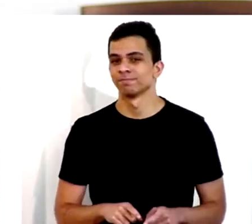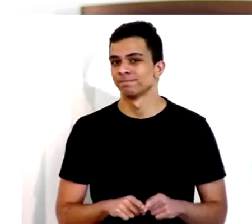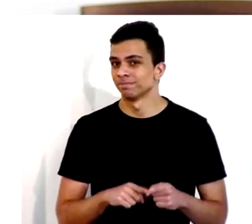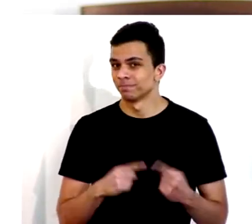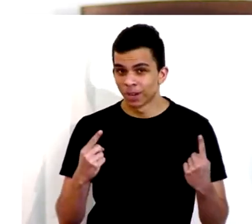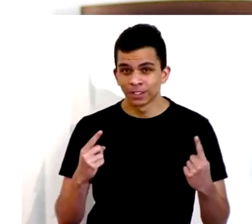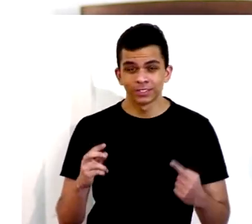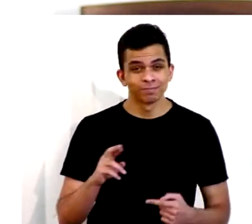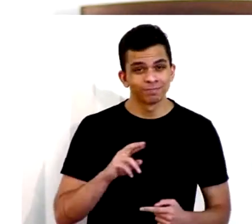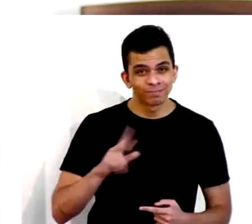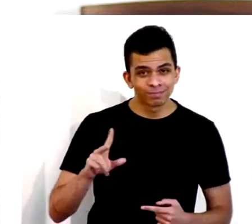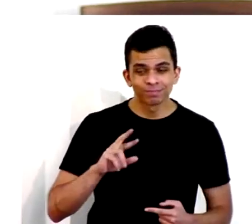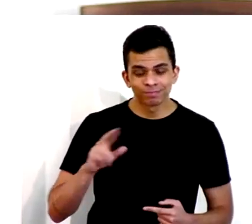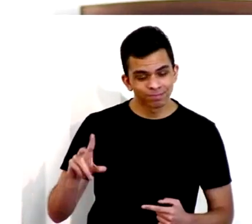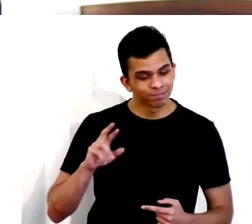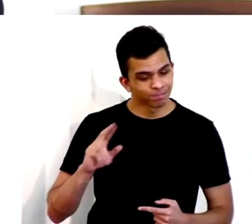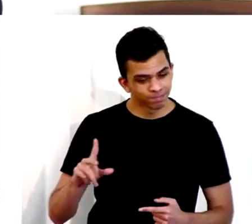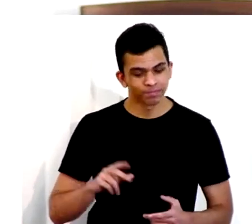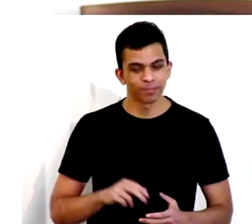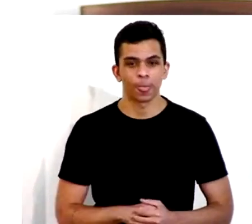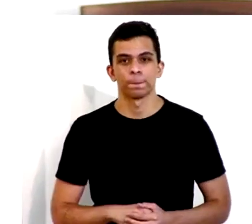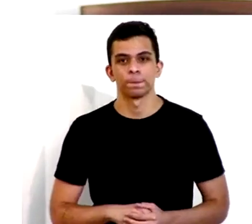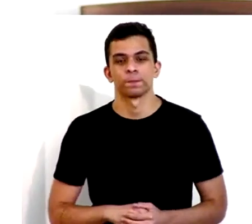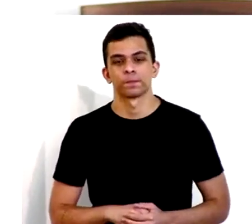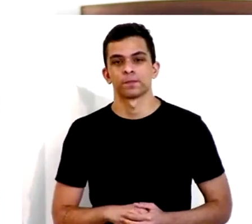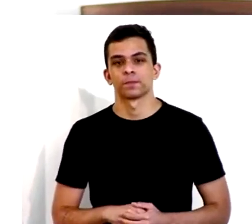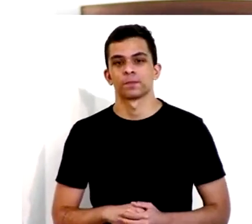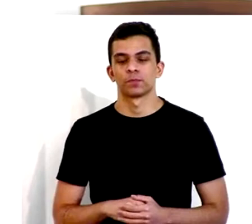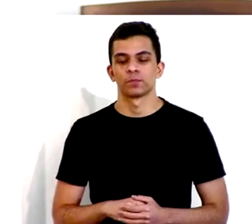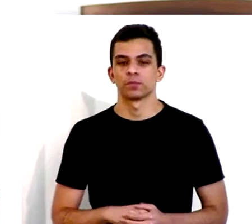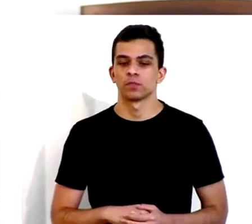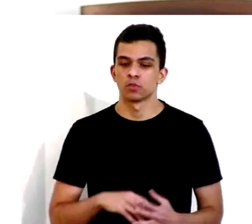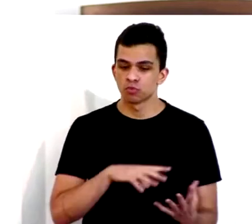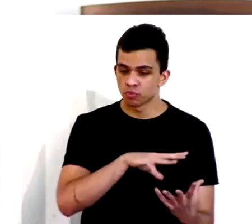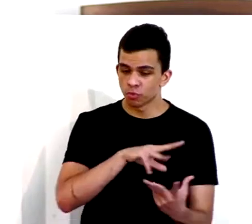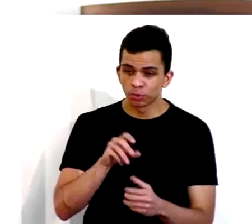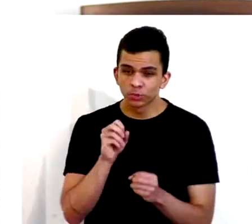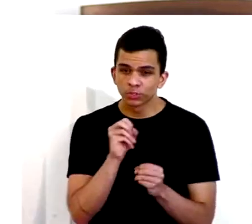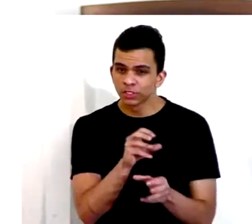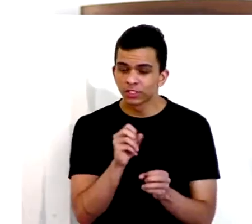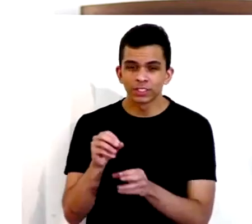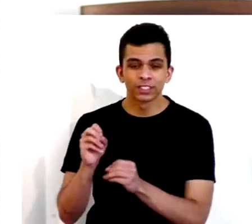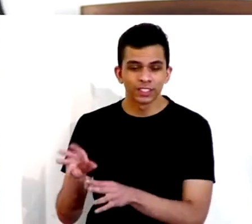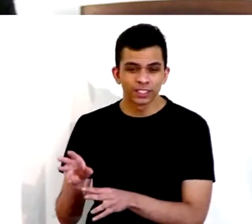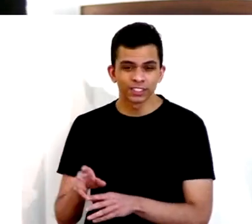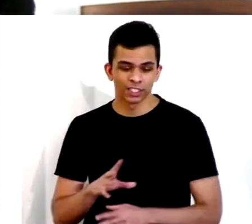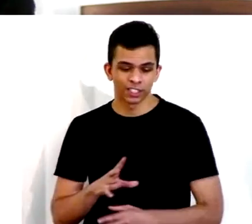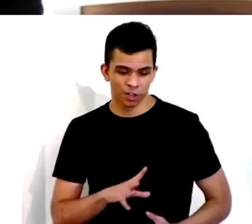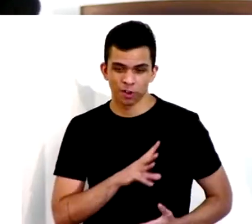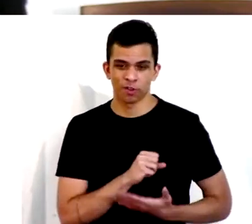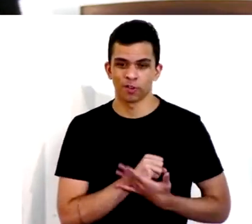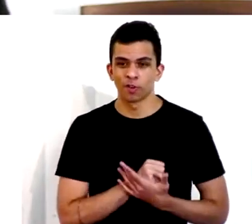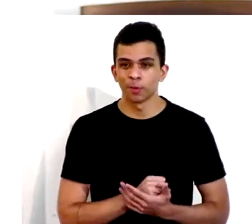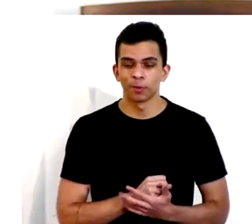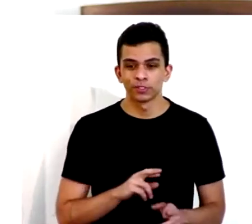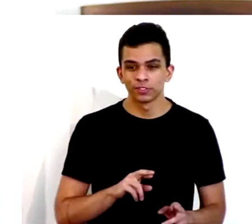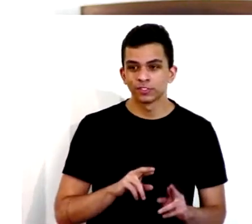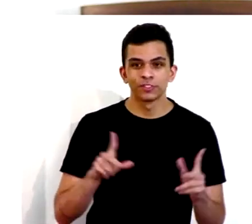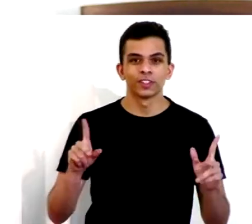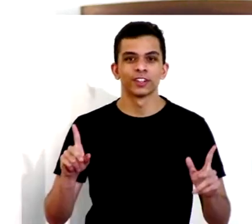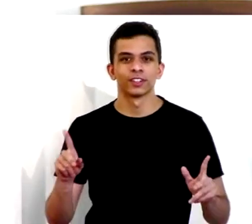amor. Esse é o amor que o mundo ensina, que as terapias pregam nos